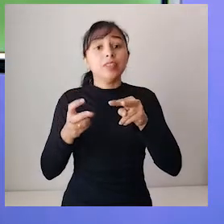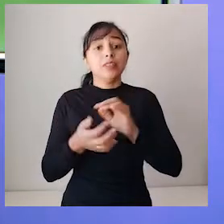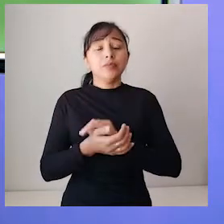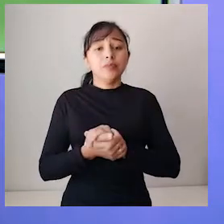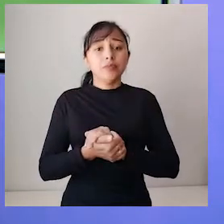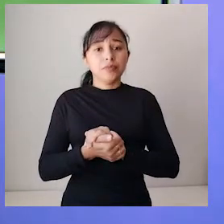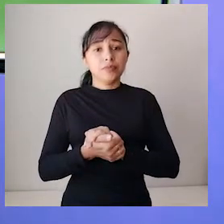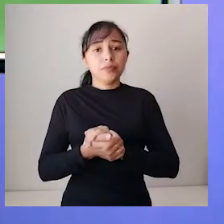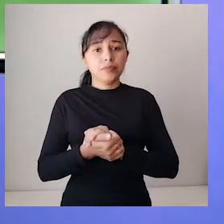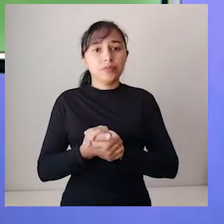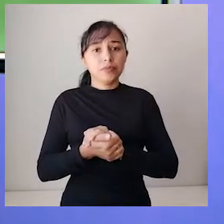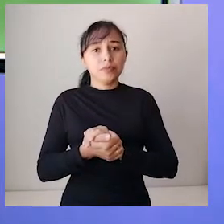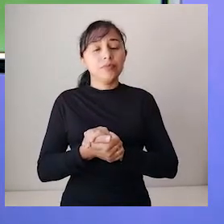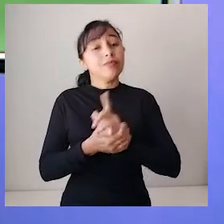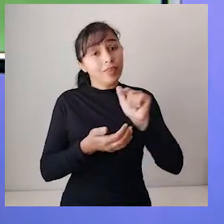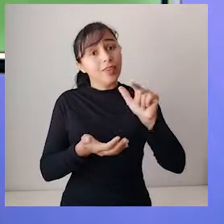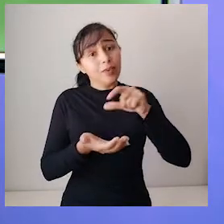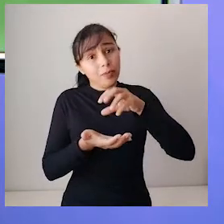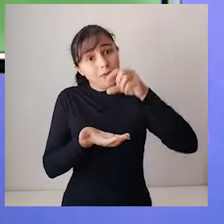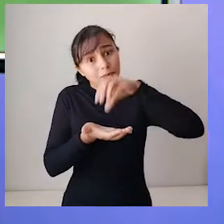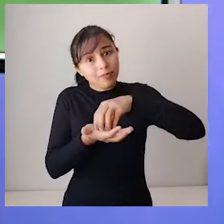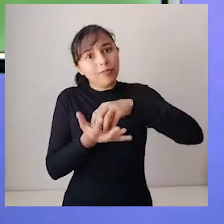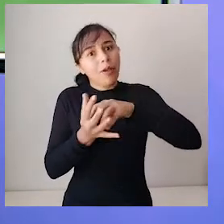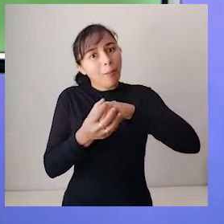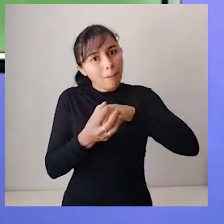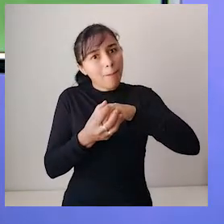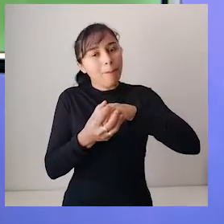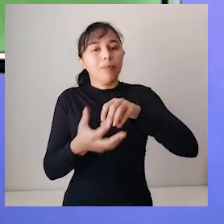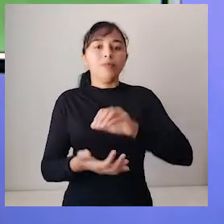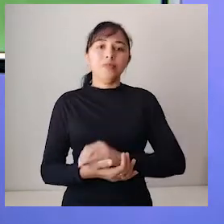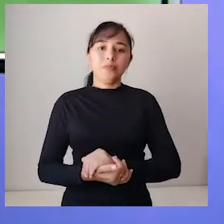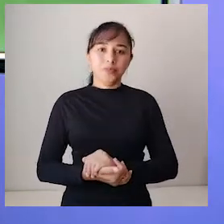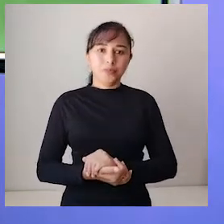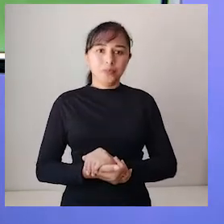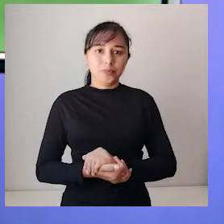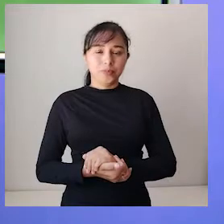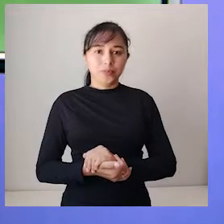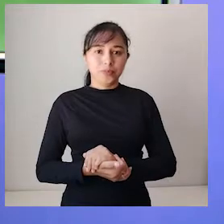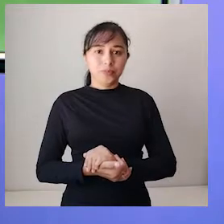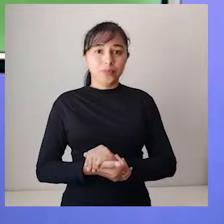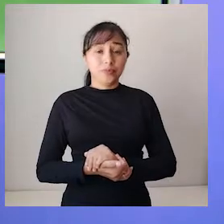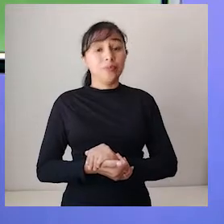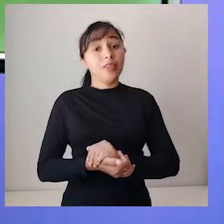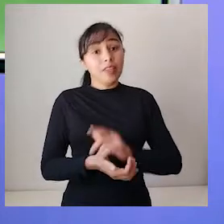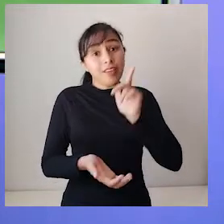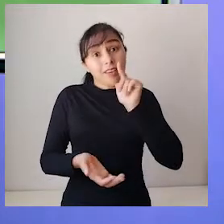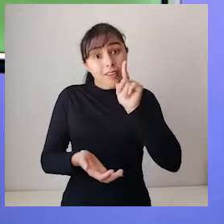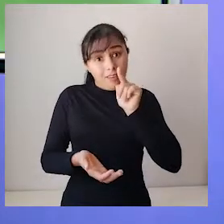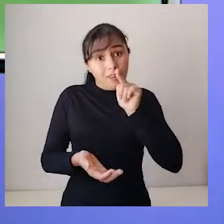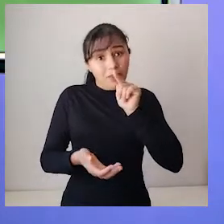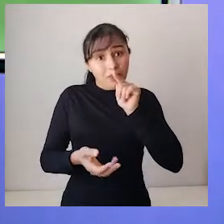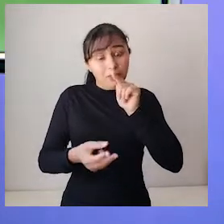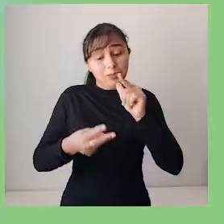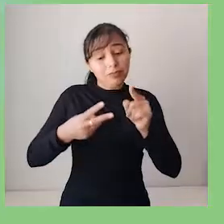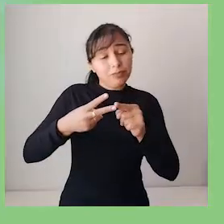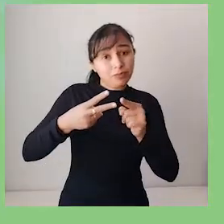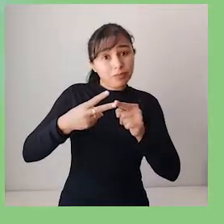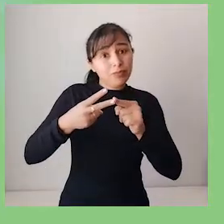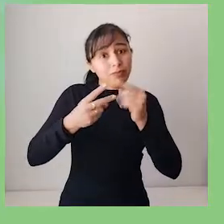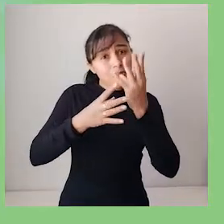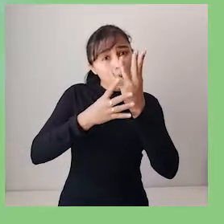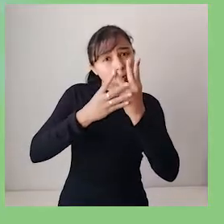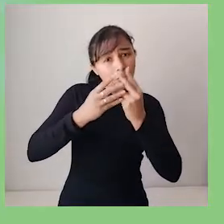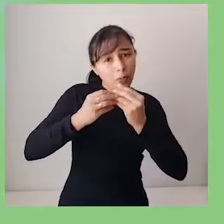o mesmo, e ele vai ser palpável, pegável. A forma líquida da